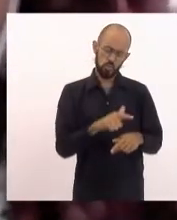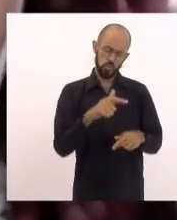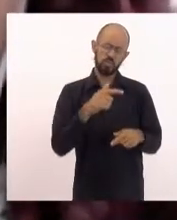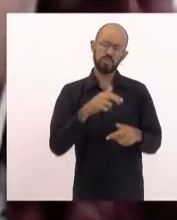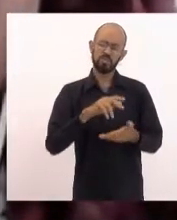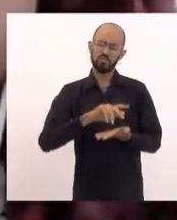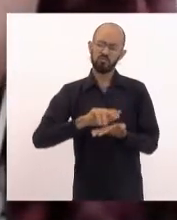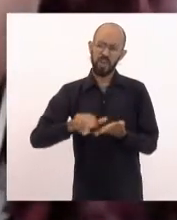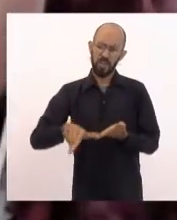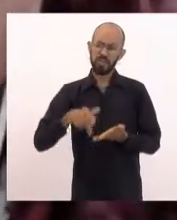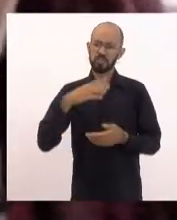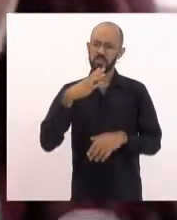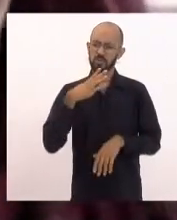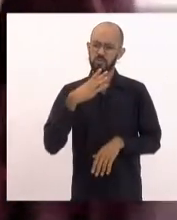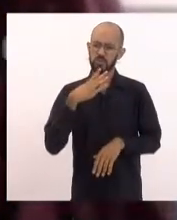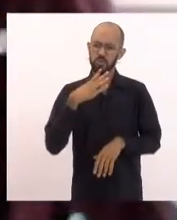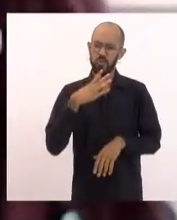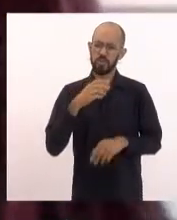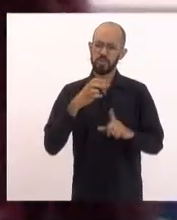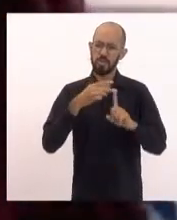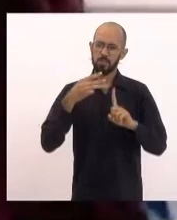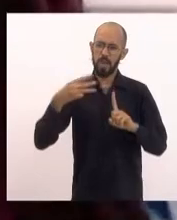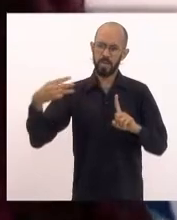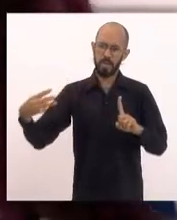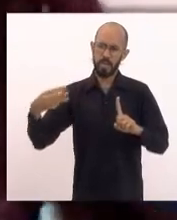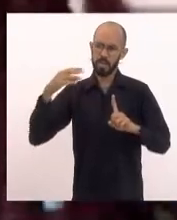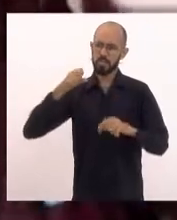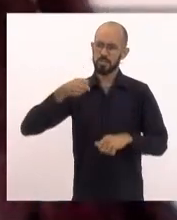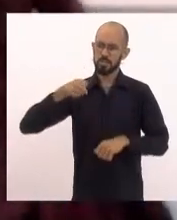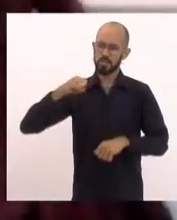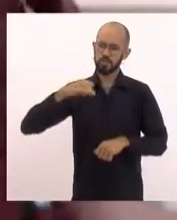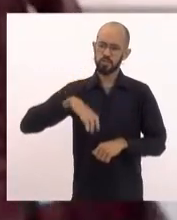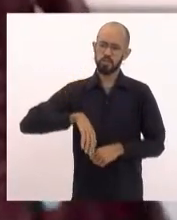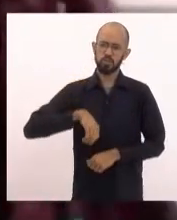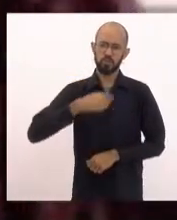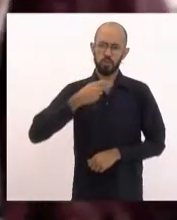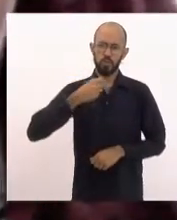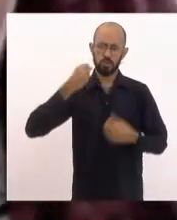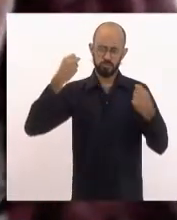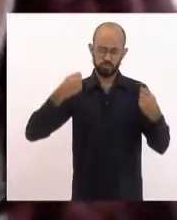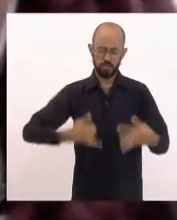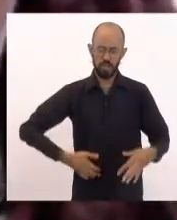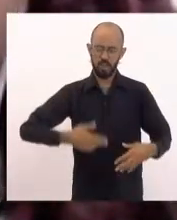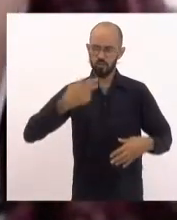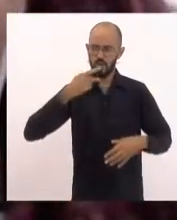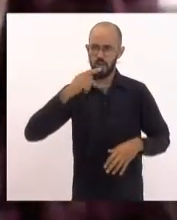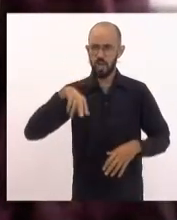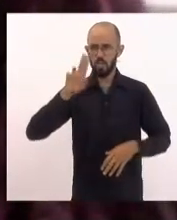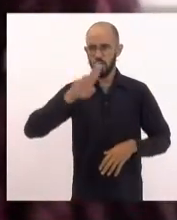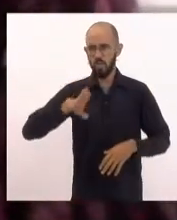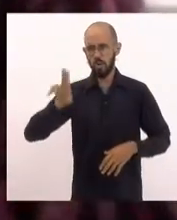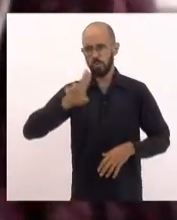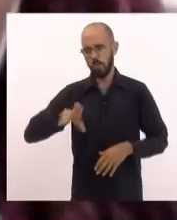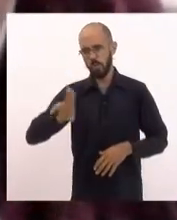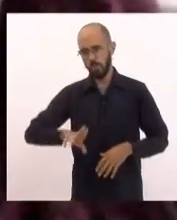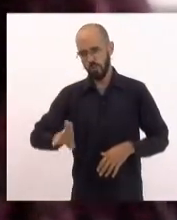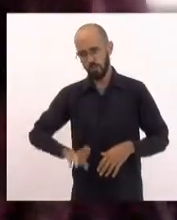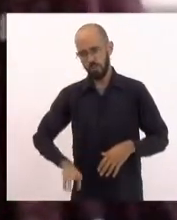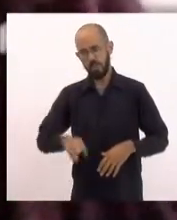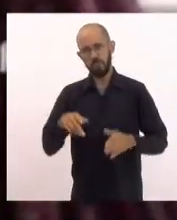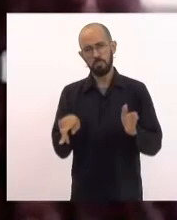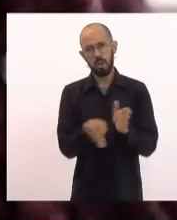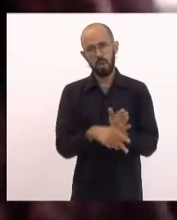ali na Maré, companheiros que, se a gente fosse ficar nomeando aqui, a própria Eliana Souza, que tem um trabalho